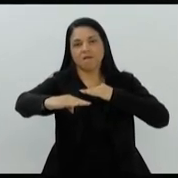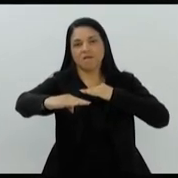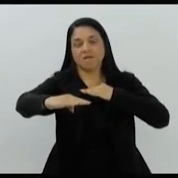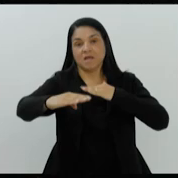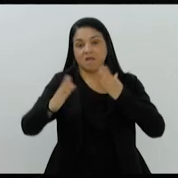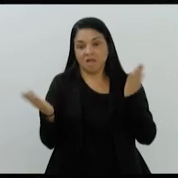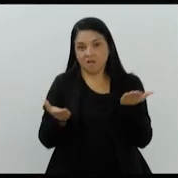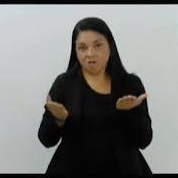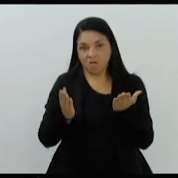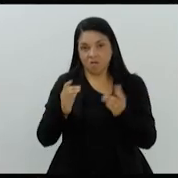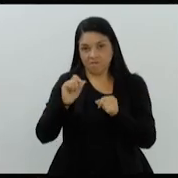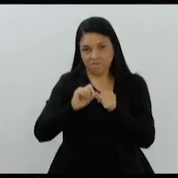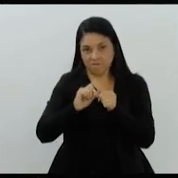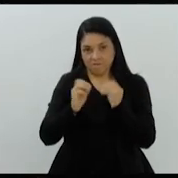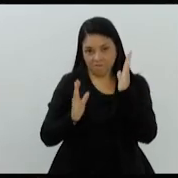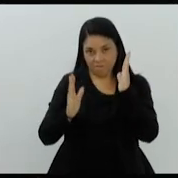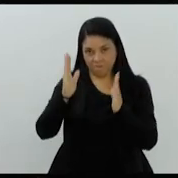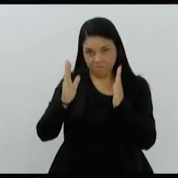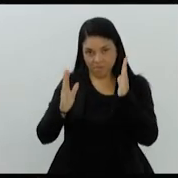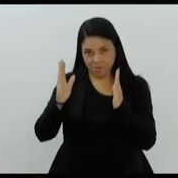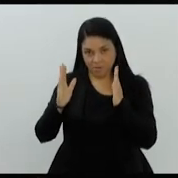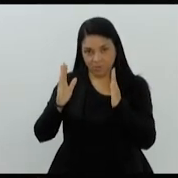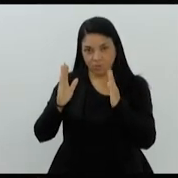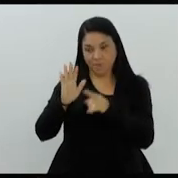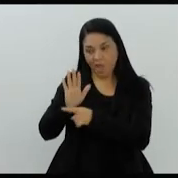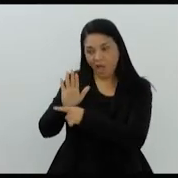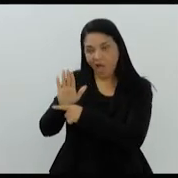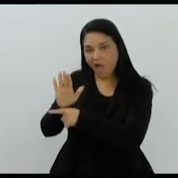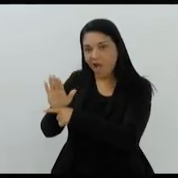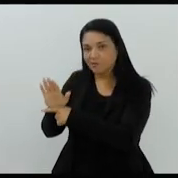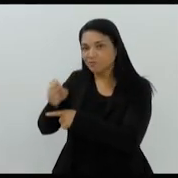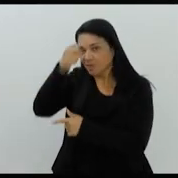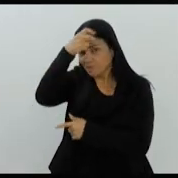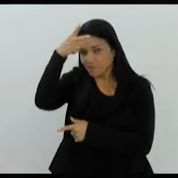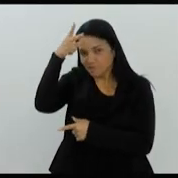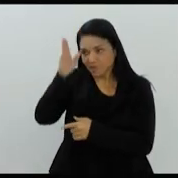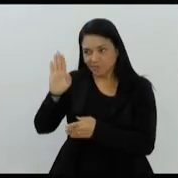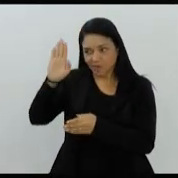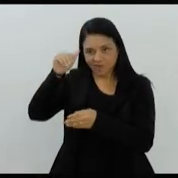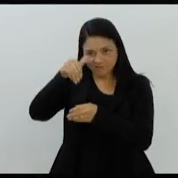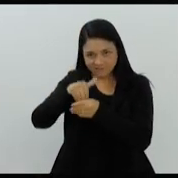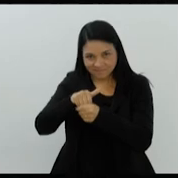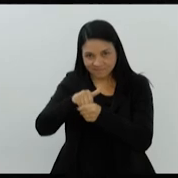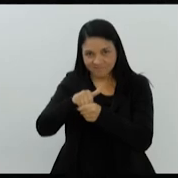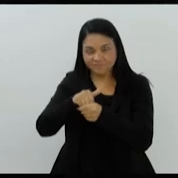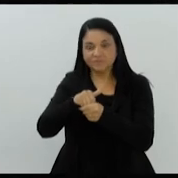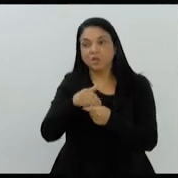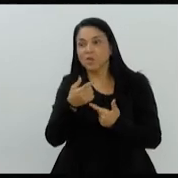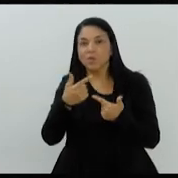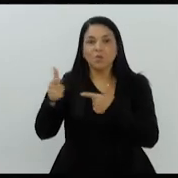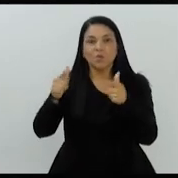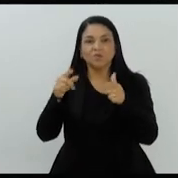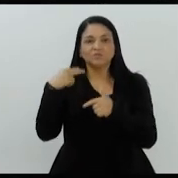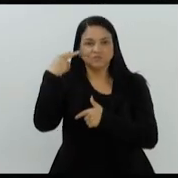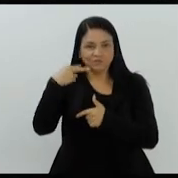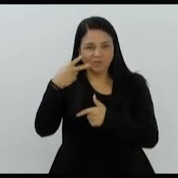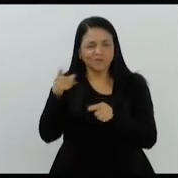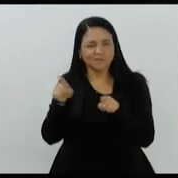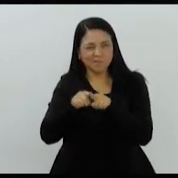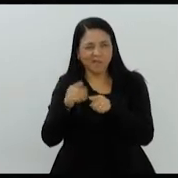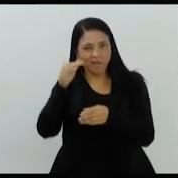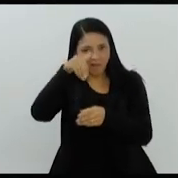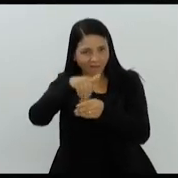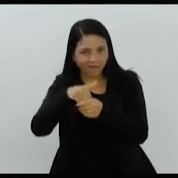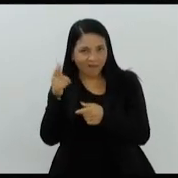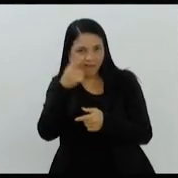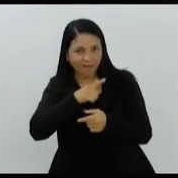nesse período, para ajudar alguns prefeitos se elegerem e outros vereadores se elegerem, claro, da